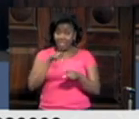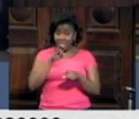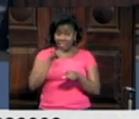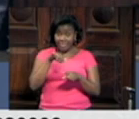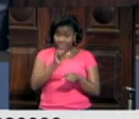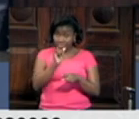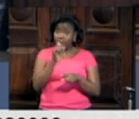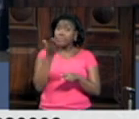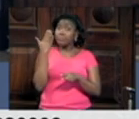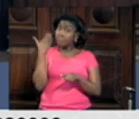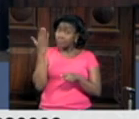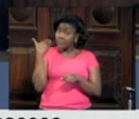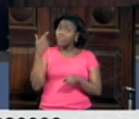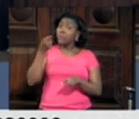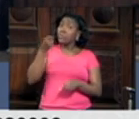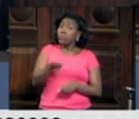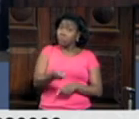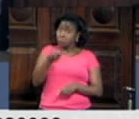da ditadura.